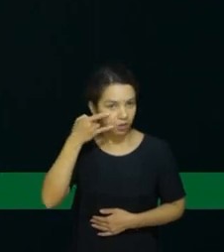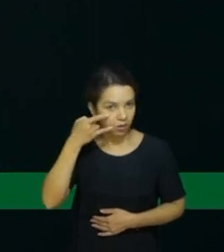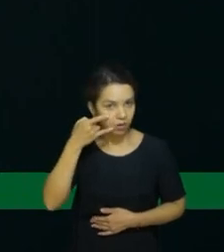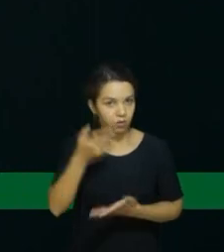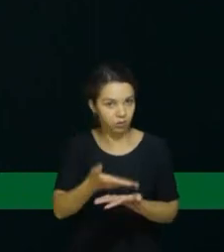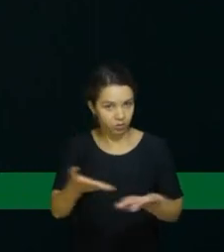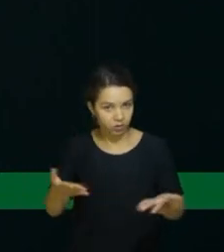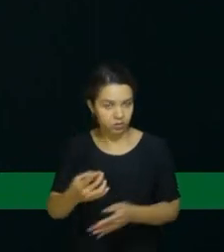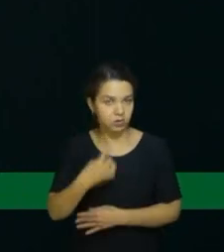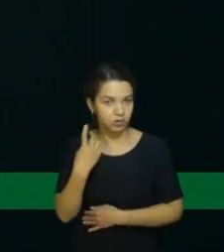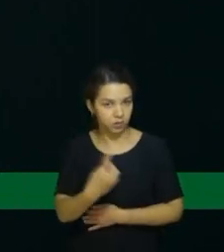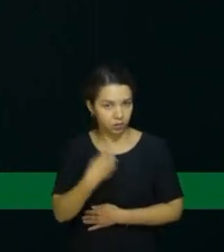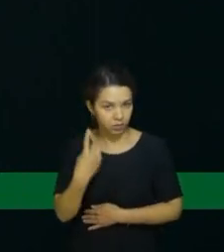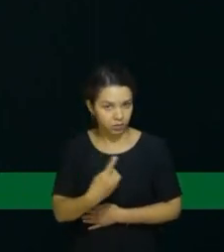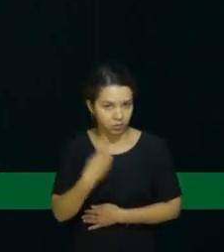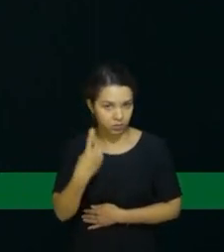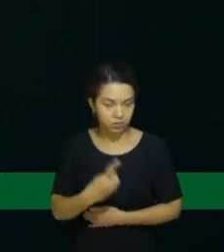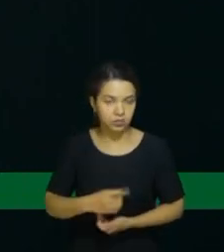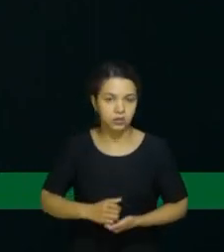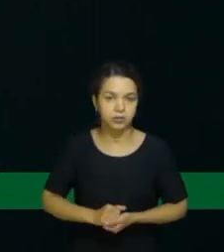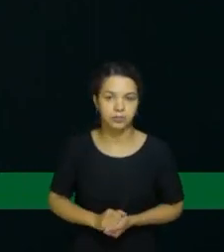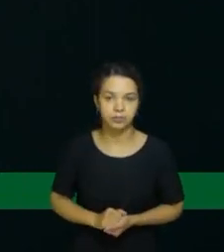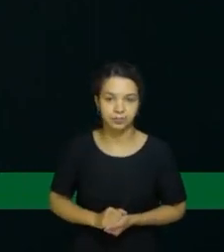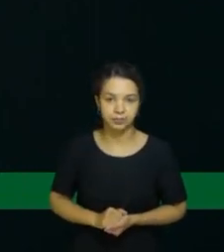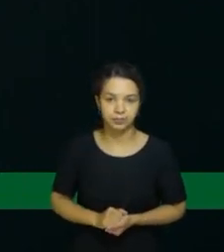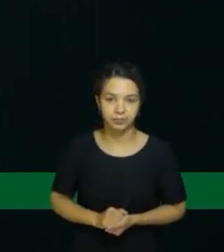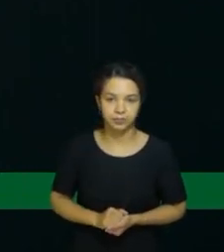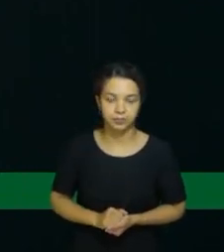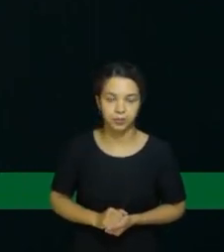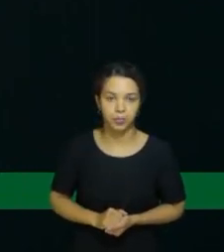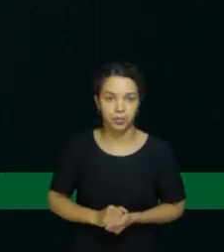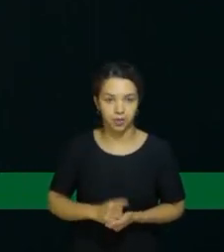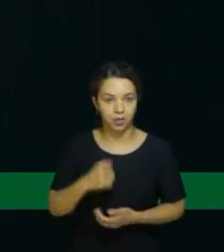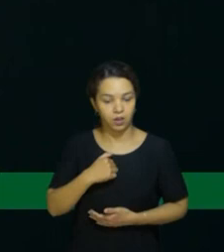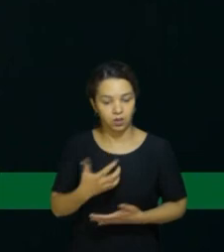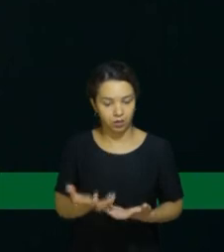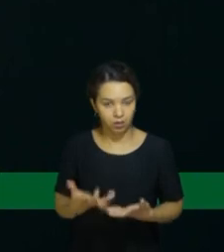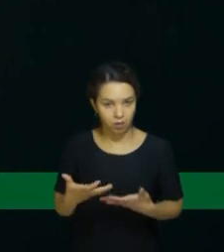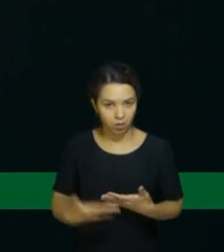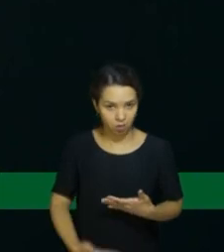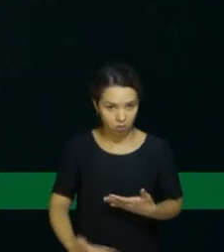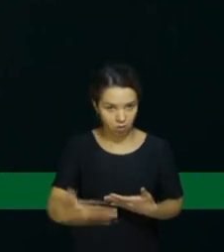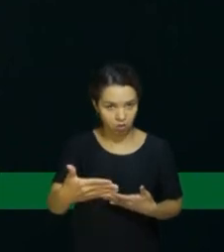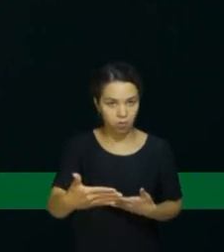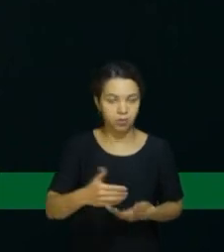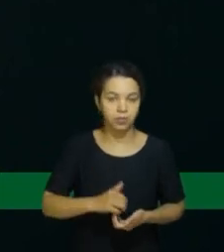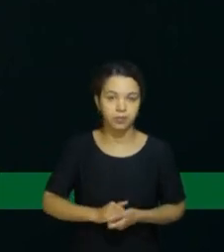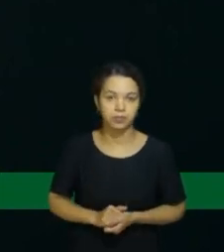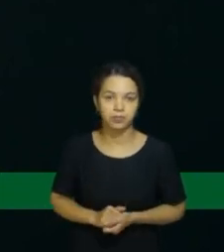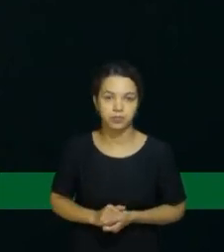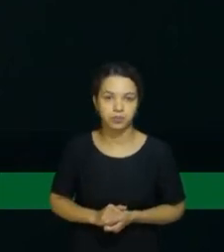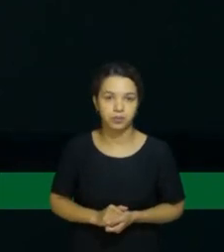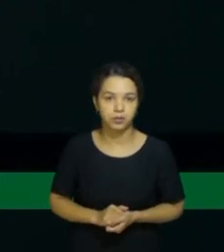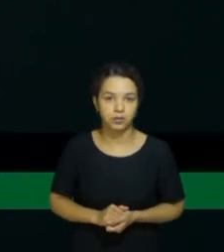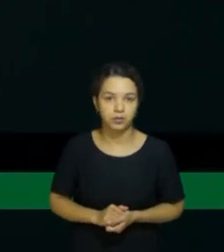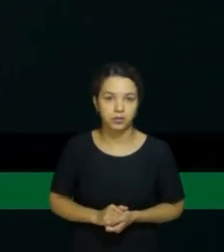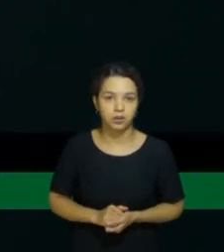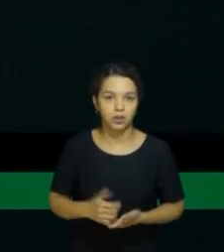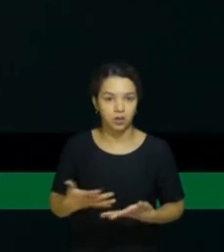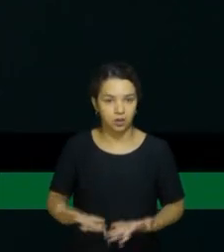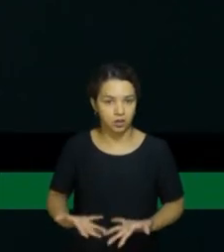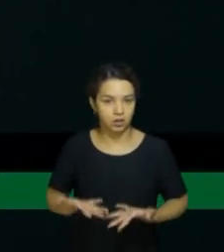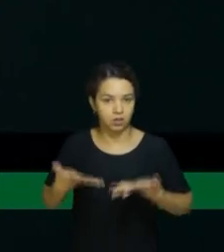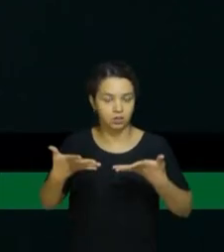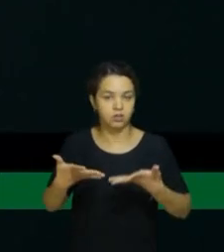deputados deputadas eu gostaria inici de